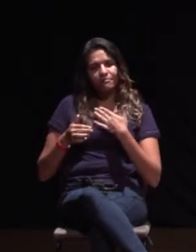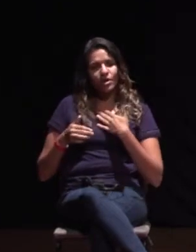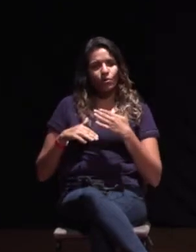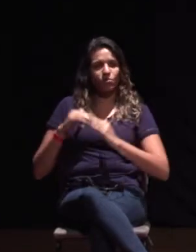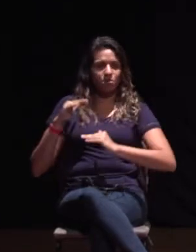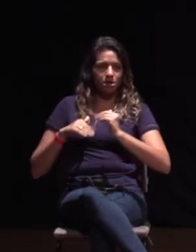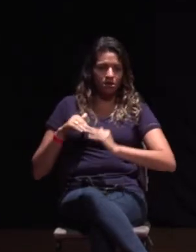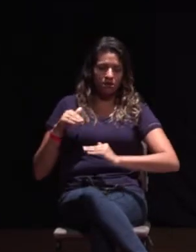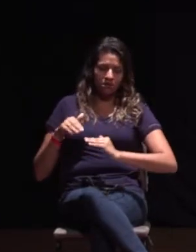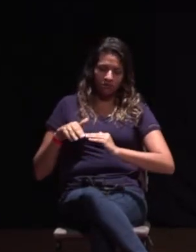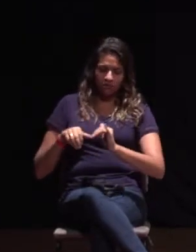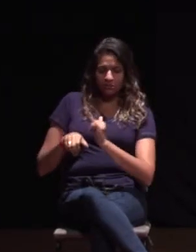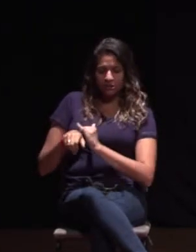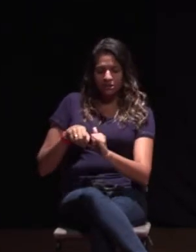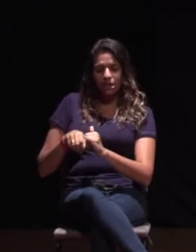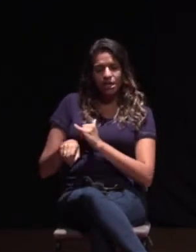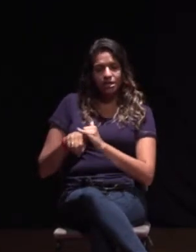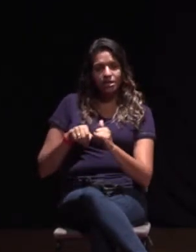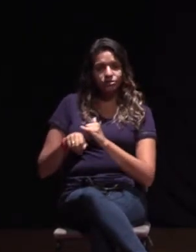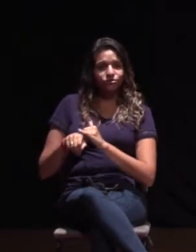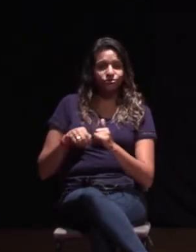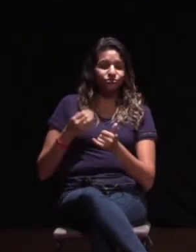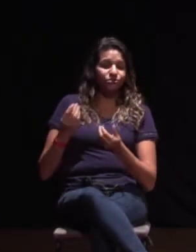perceber e lidar com isso.